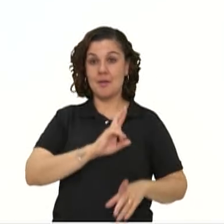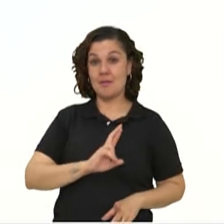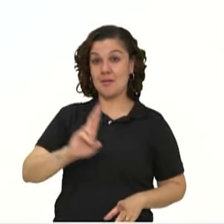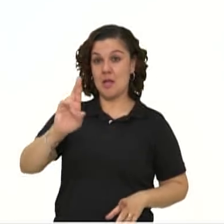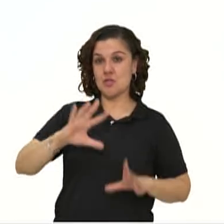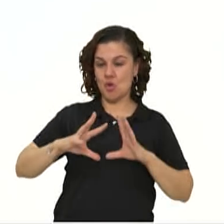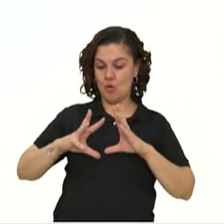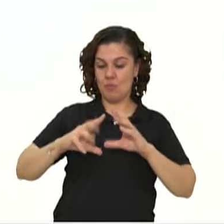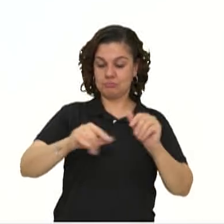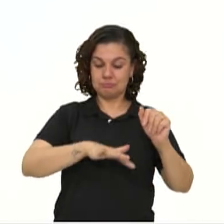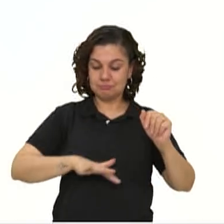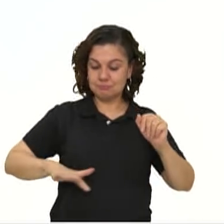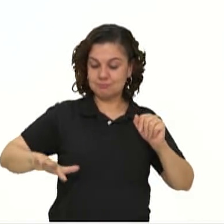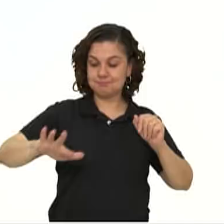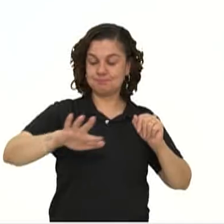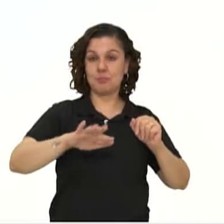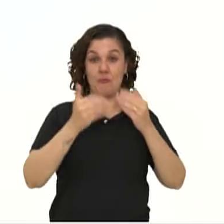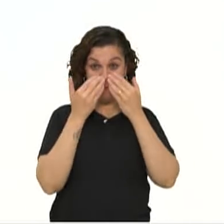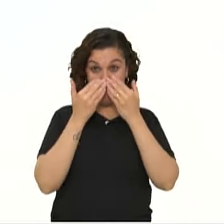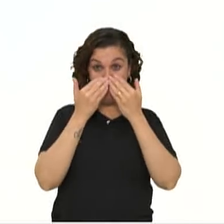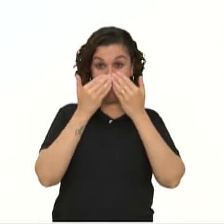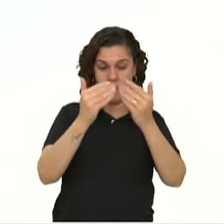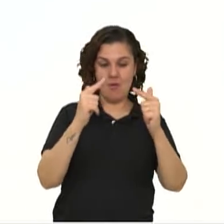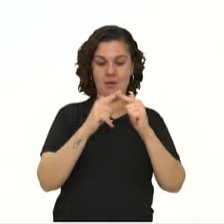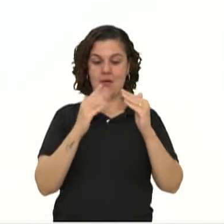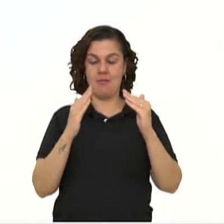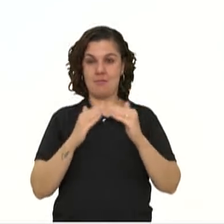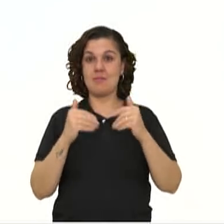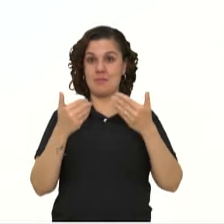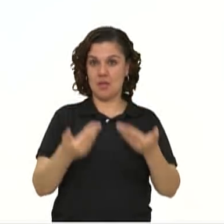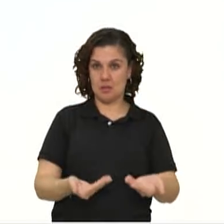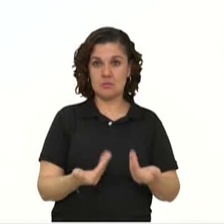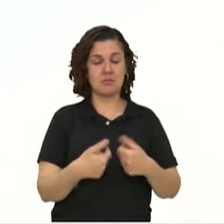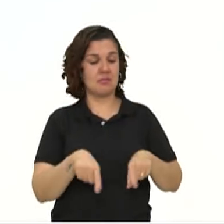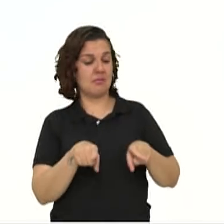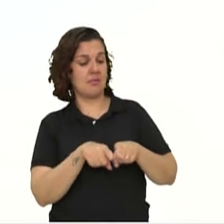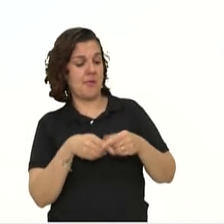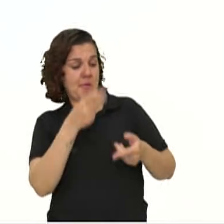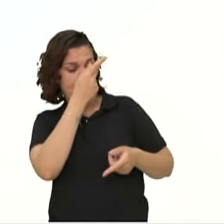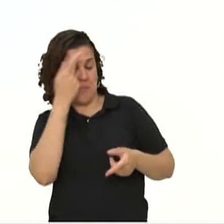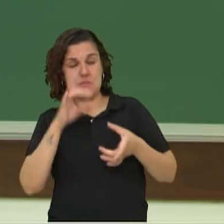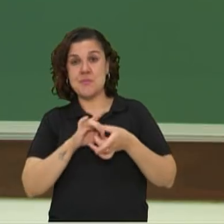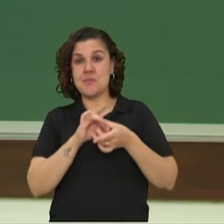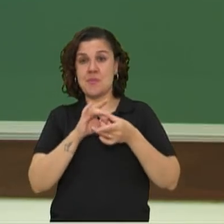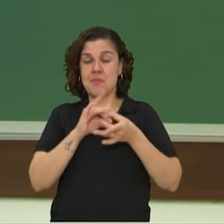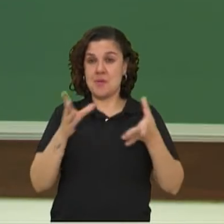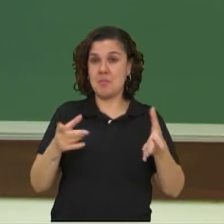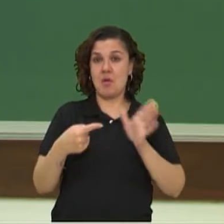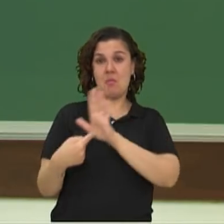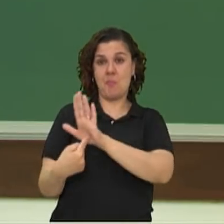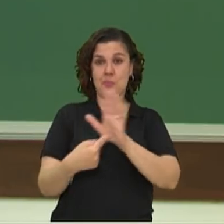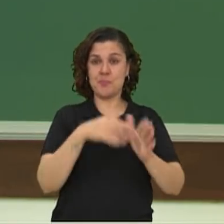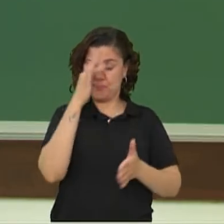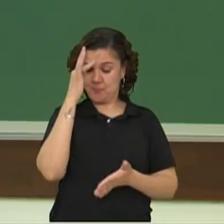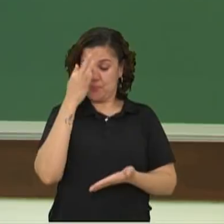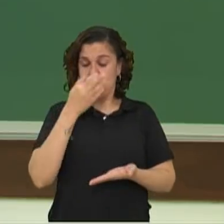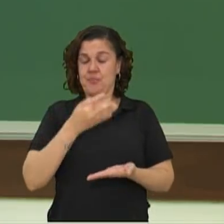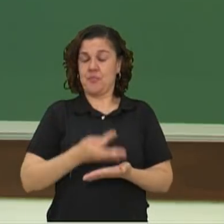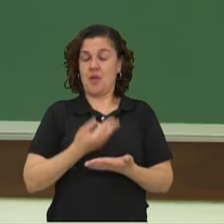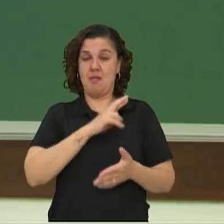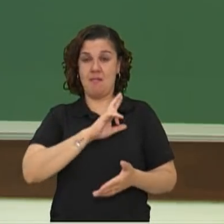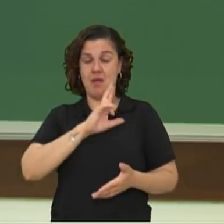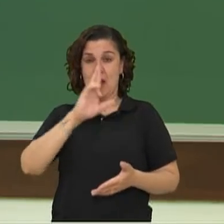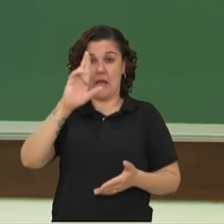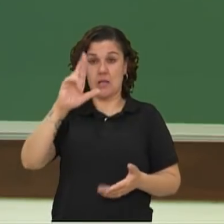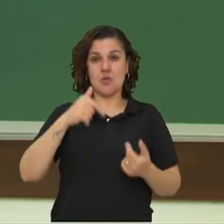para os espaços públicos fora dos mosteiros. Então as pessoas começaram a ter mais liberdade para praticar a religião, que antes era